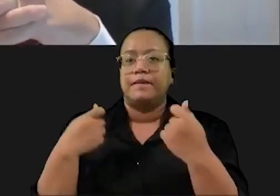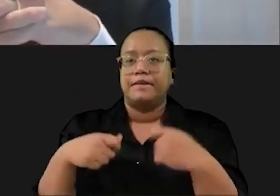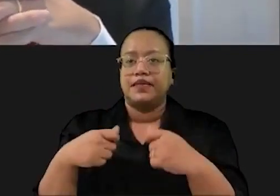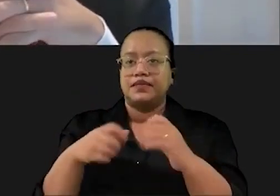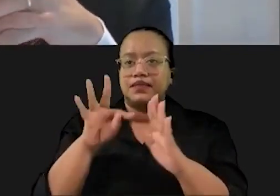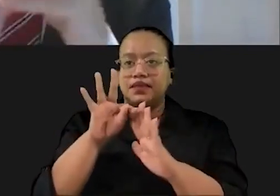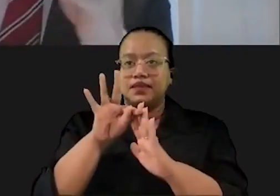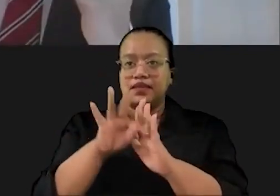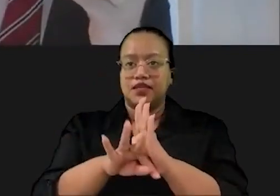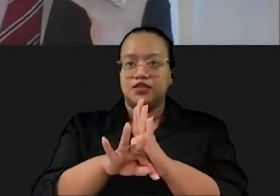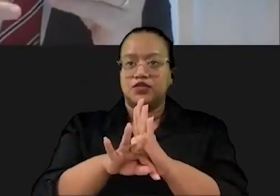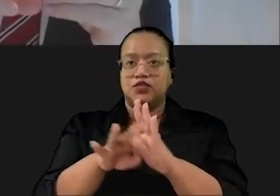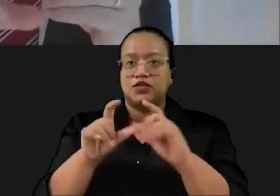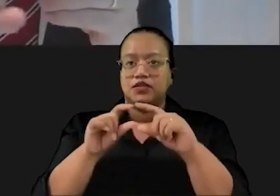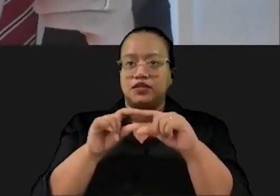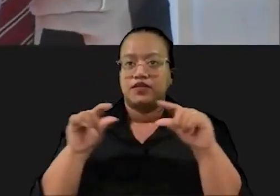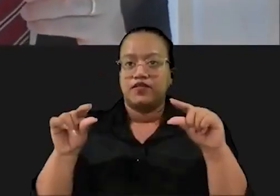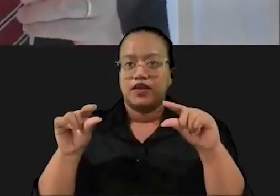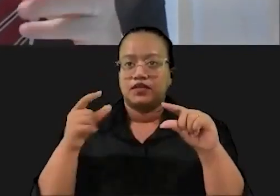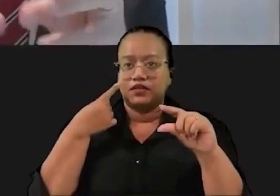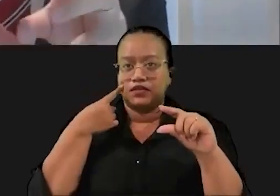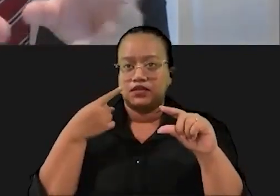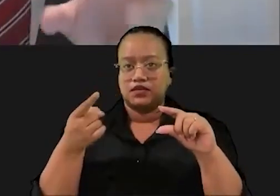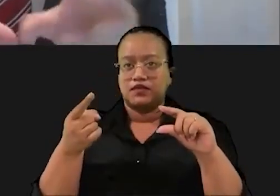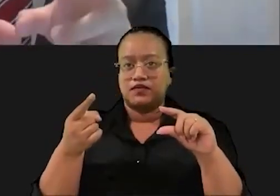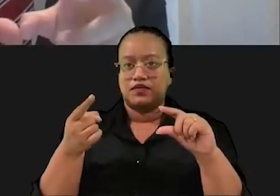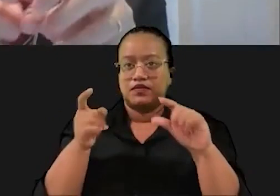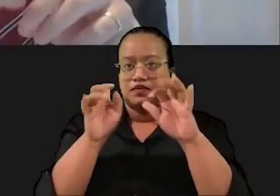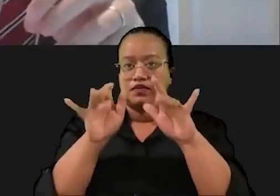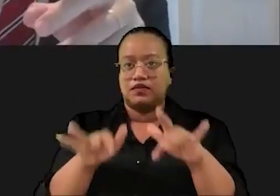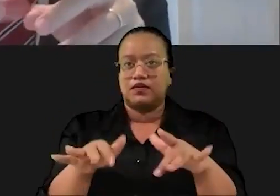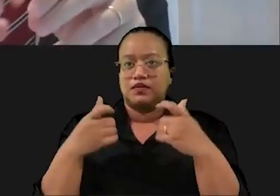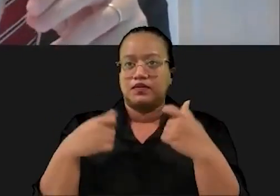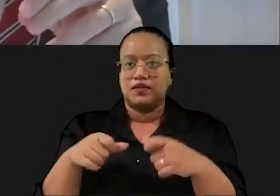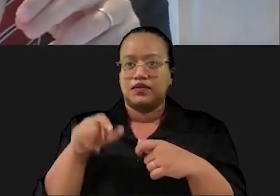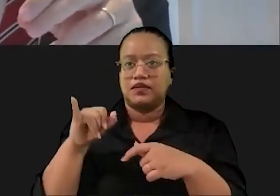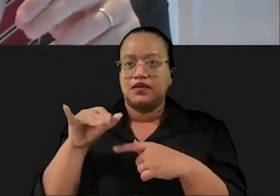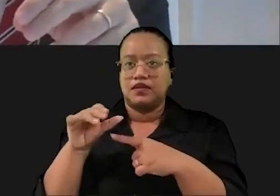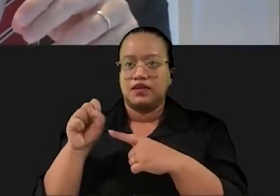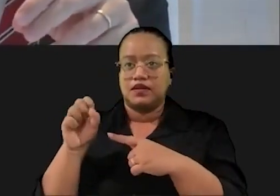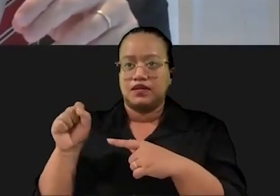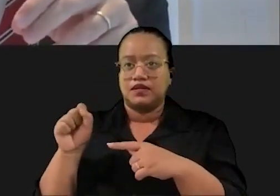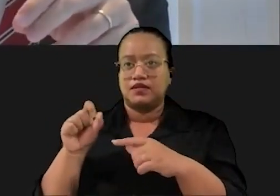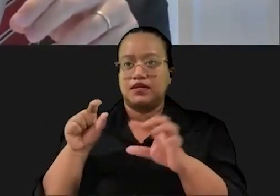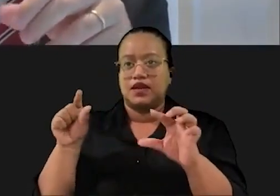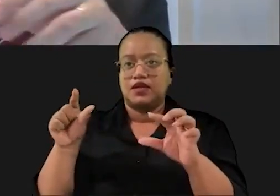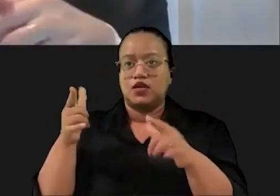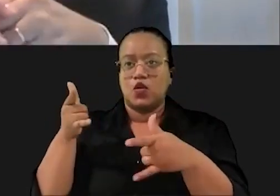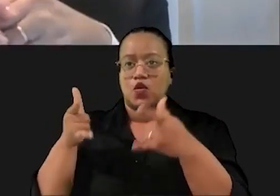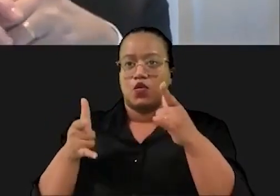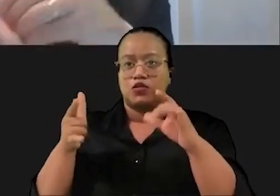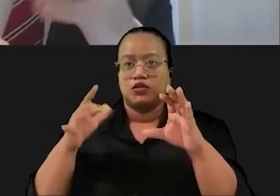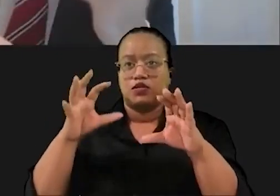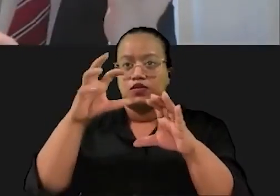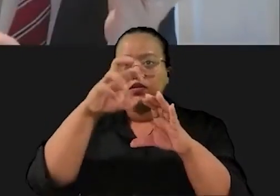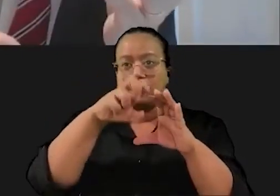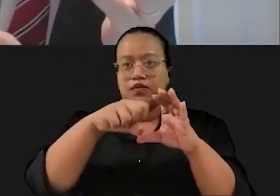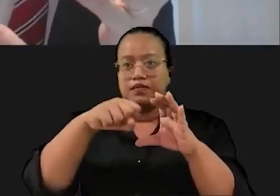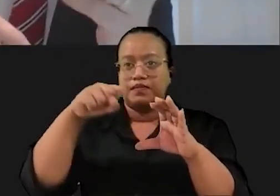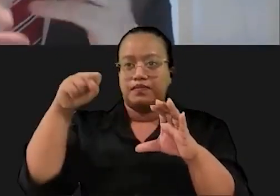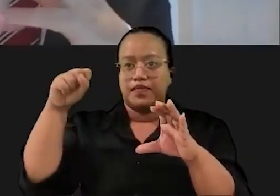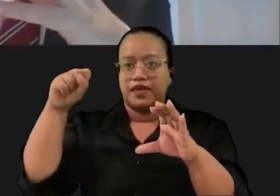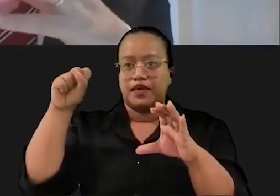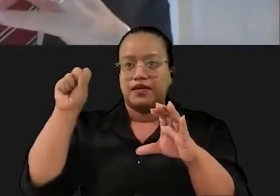próprio INSS. Com isso, o robozinho do INSS capta o processo, já remete para a equipe especializada, que daí